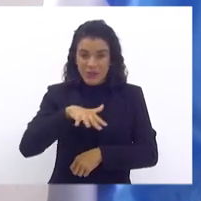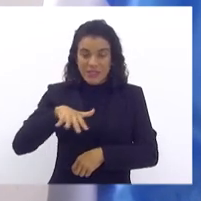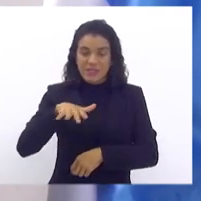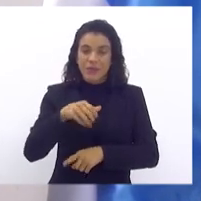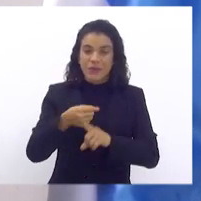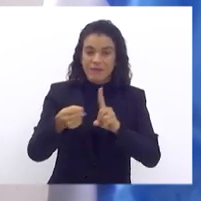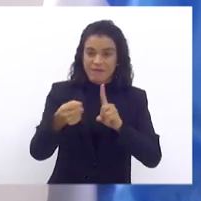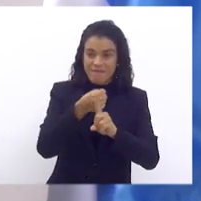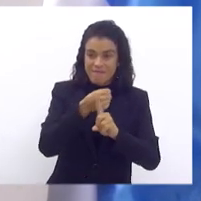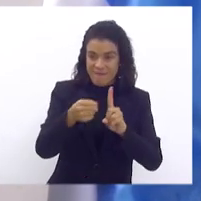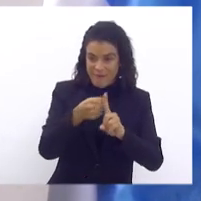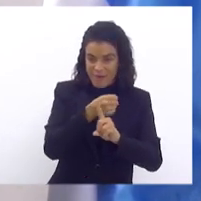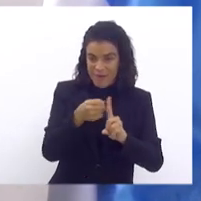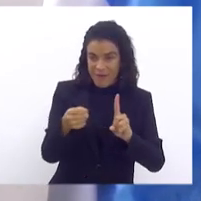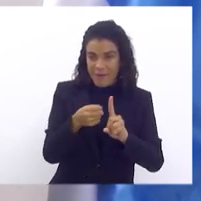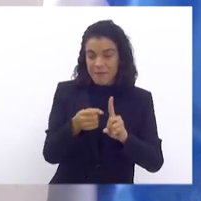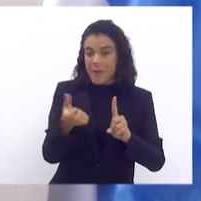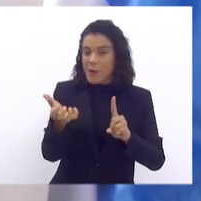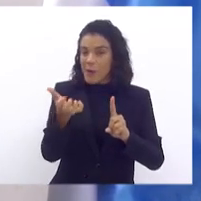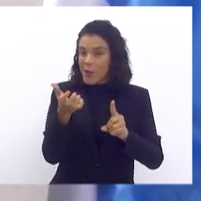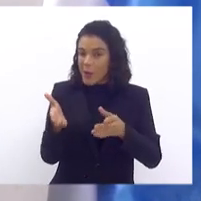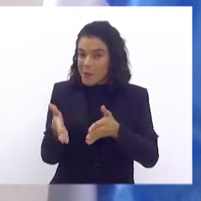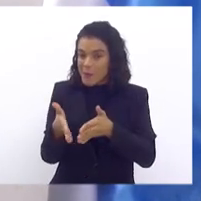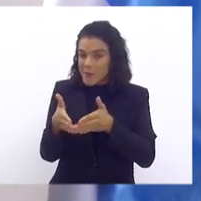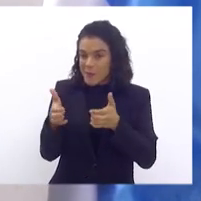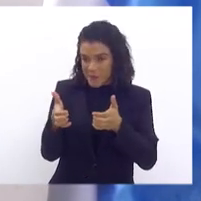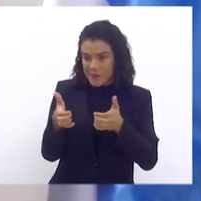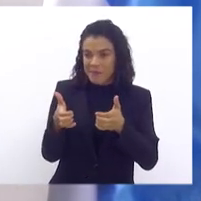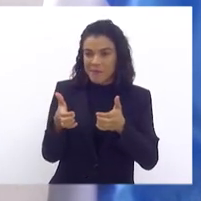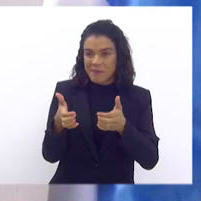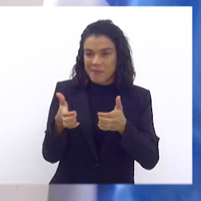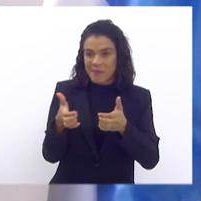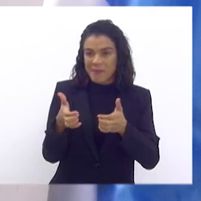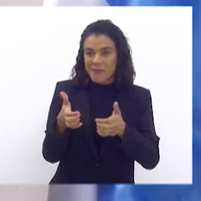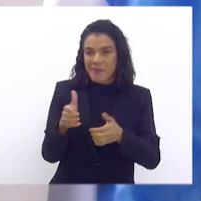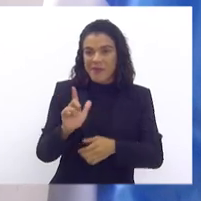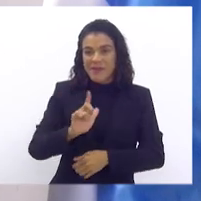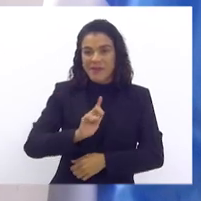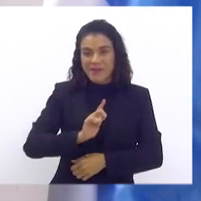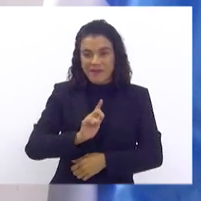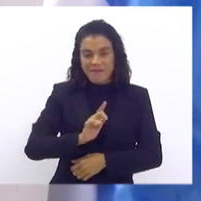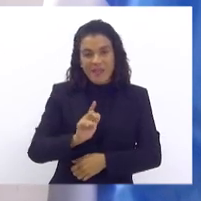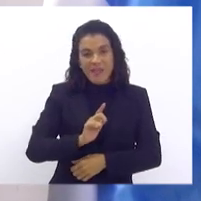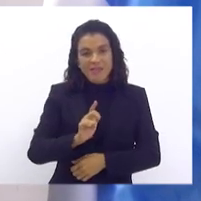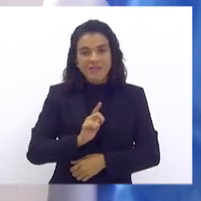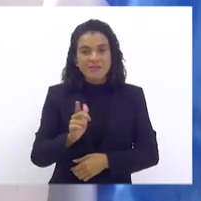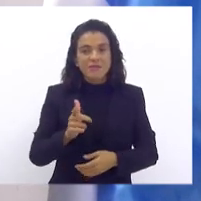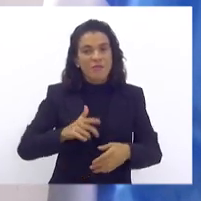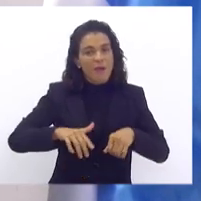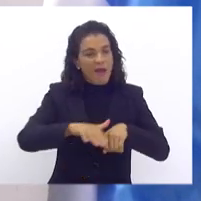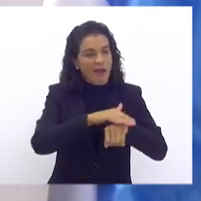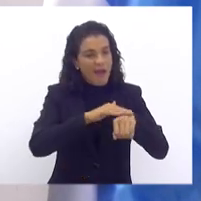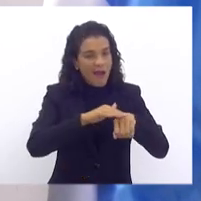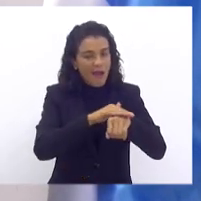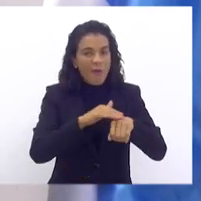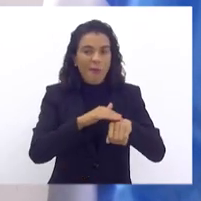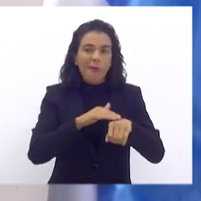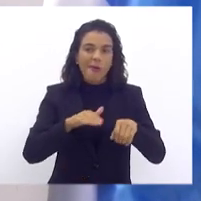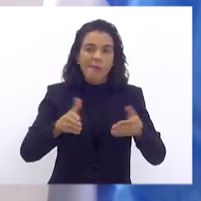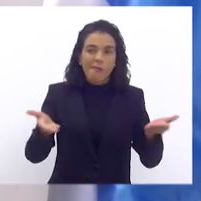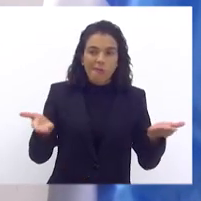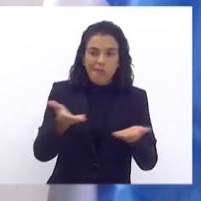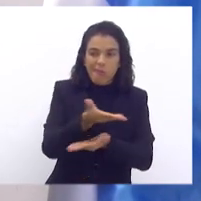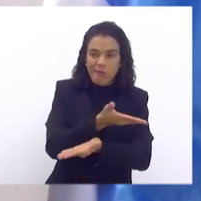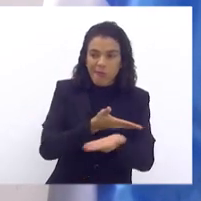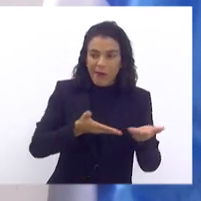Violência. E aí eu queria pedir que houvesse uma interlocução com as parlamentares desta casa,